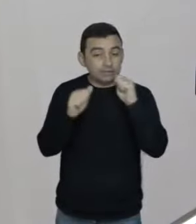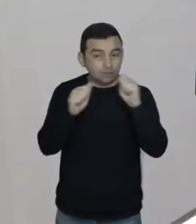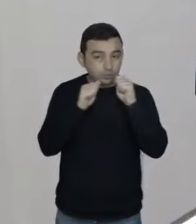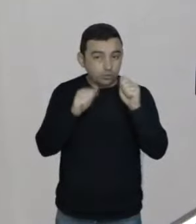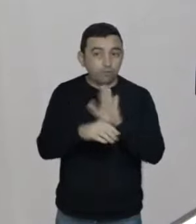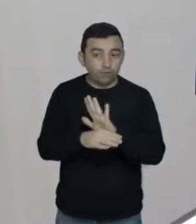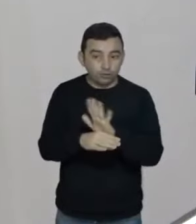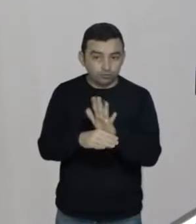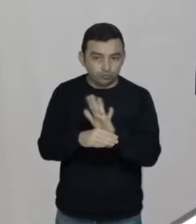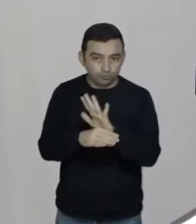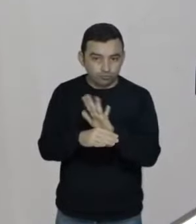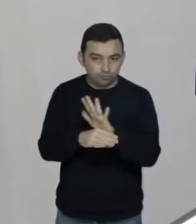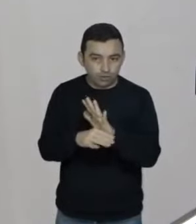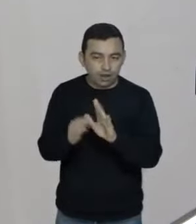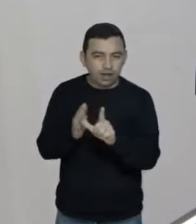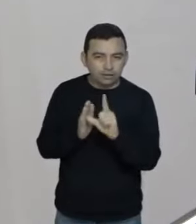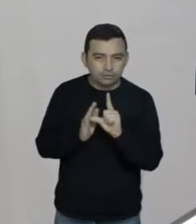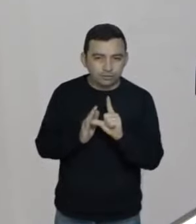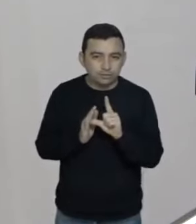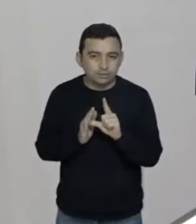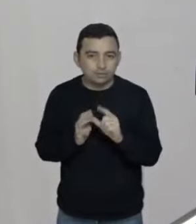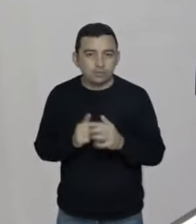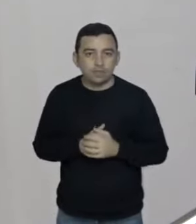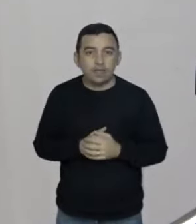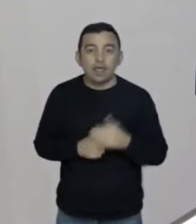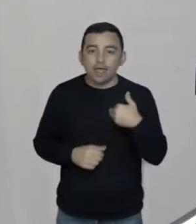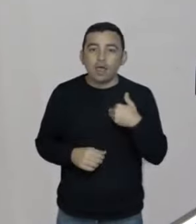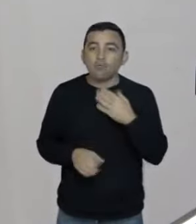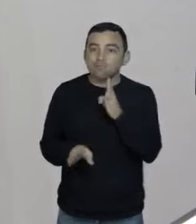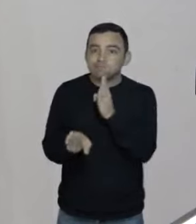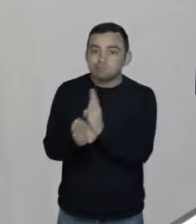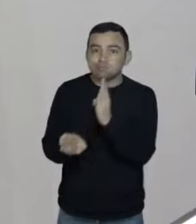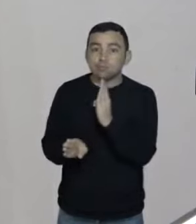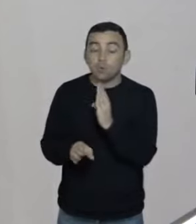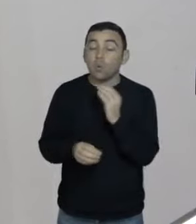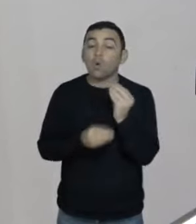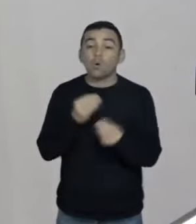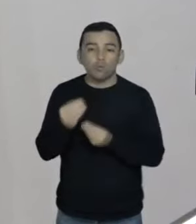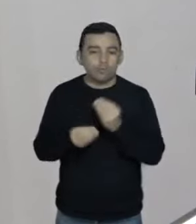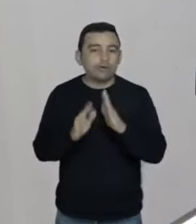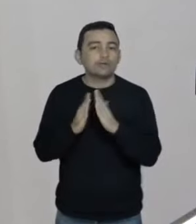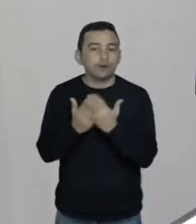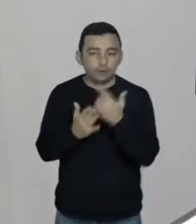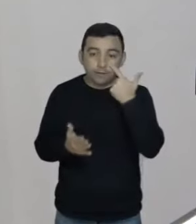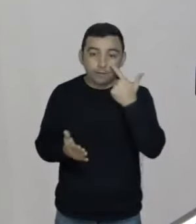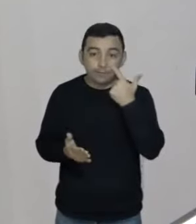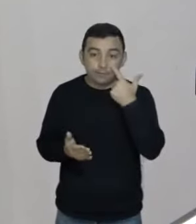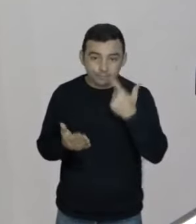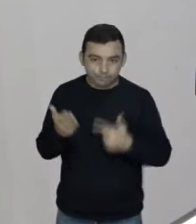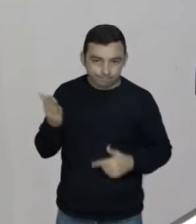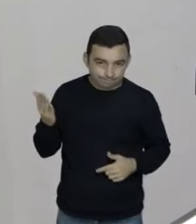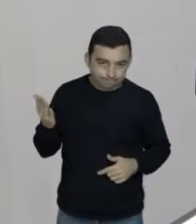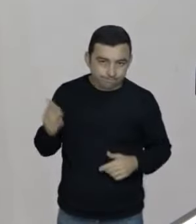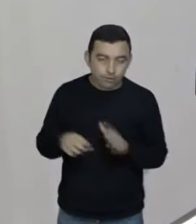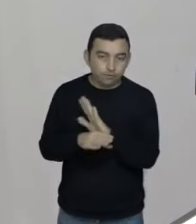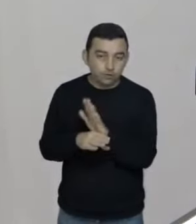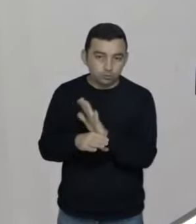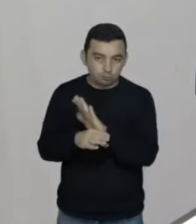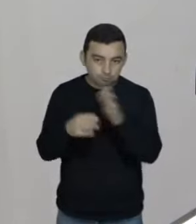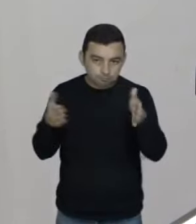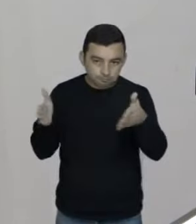um vídeo só de soltar o vídeo que encontrei as condições que a escola apresenta eu quero que o vídeo seja passado